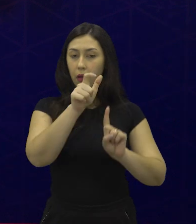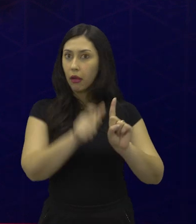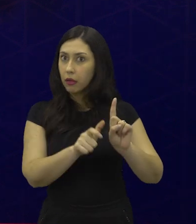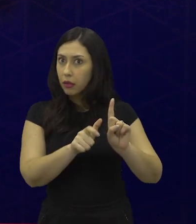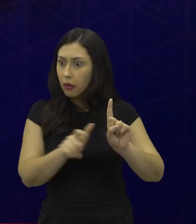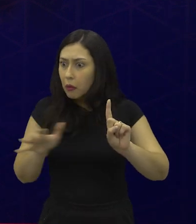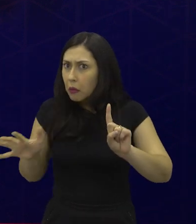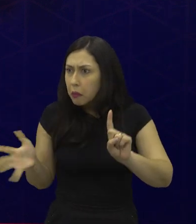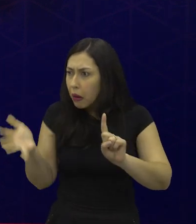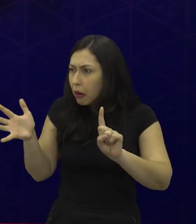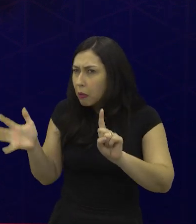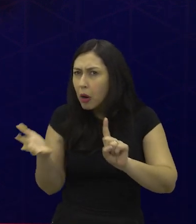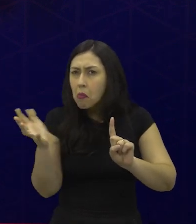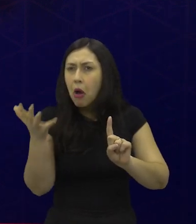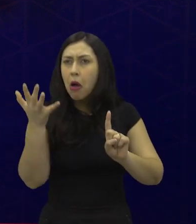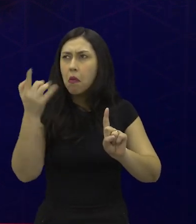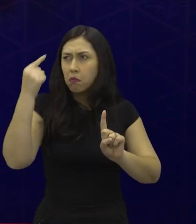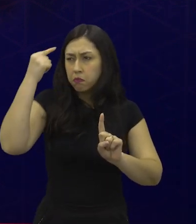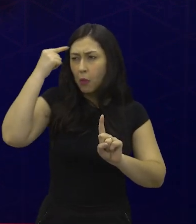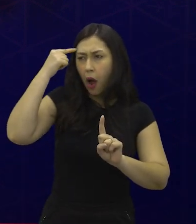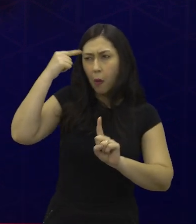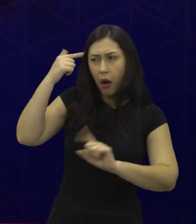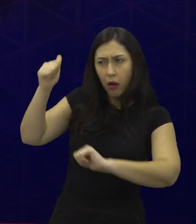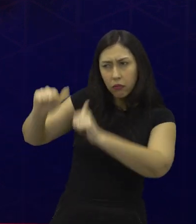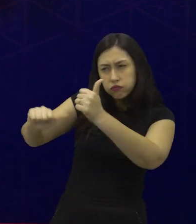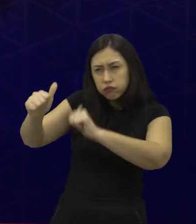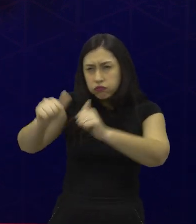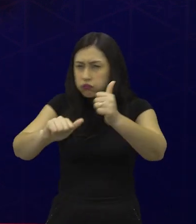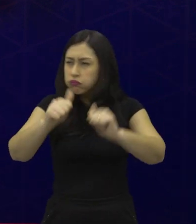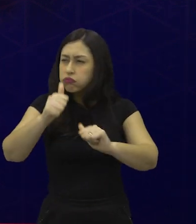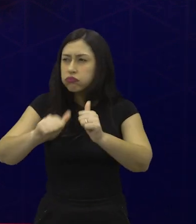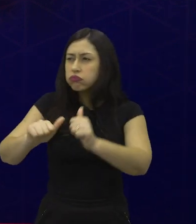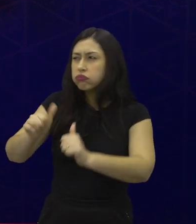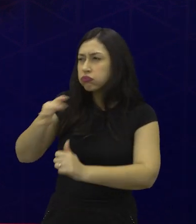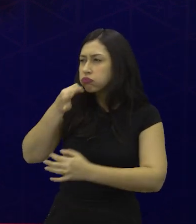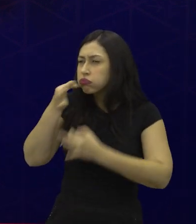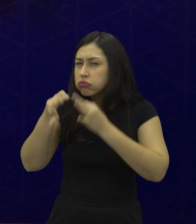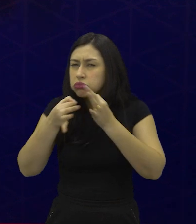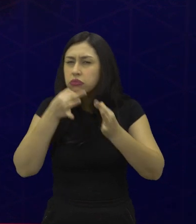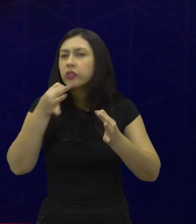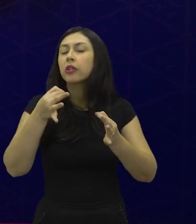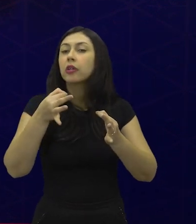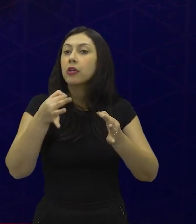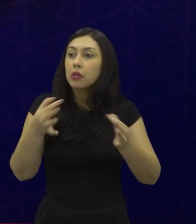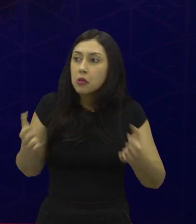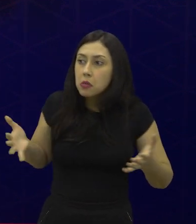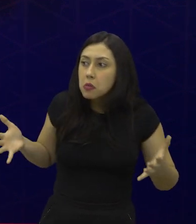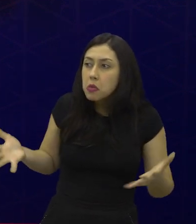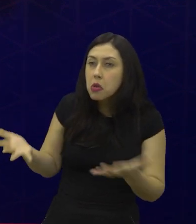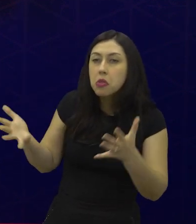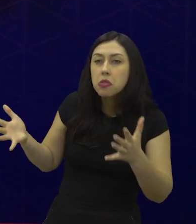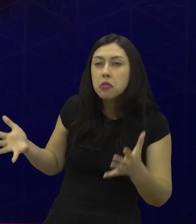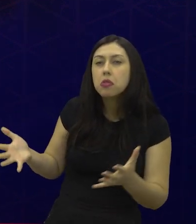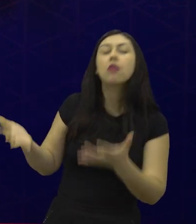ele incentivava o pensamento crítico e tal, e começou a ir contra, né? Ele começou a